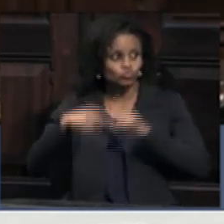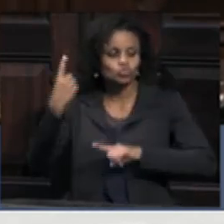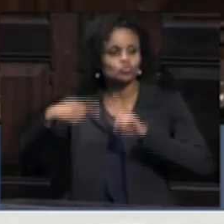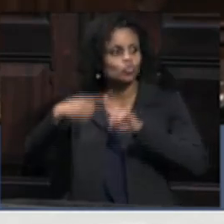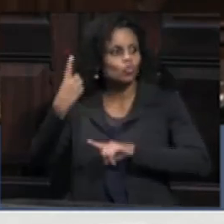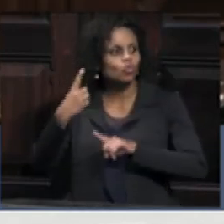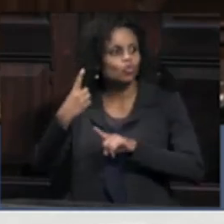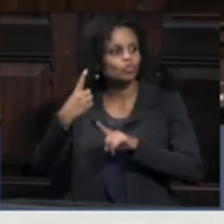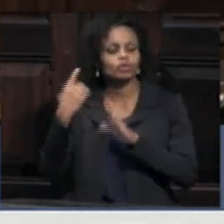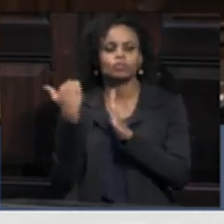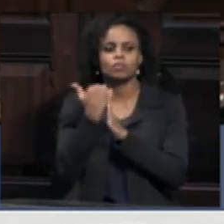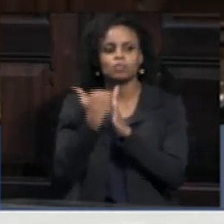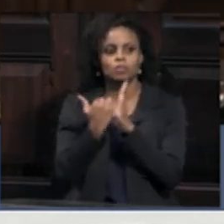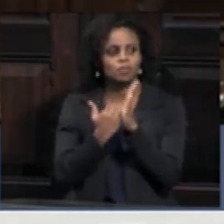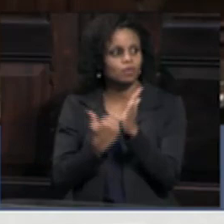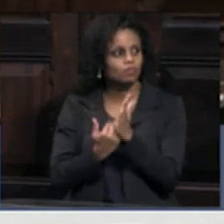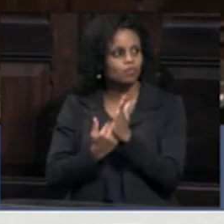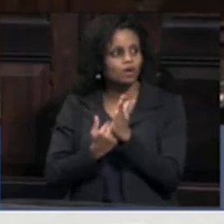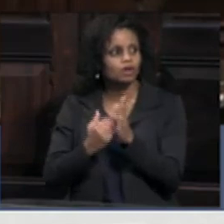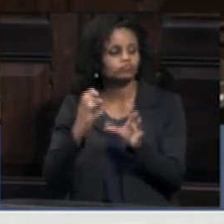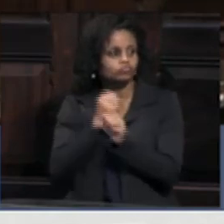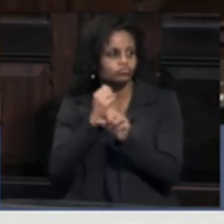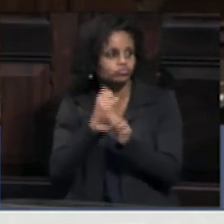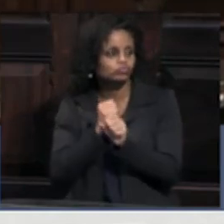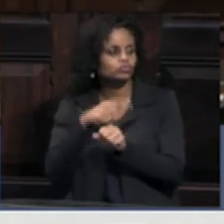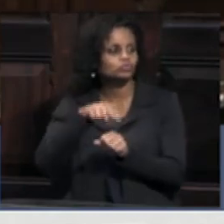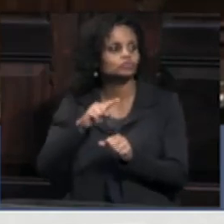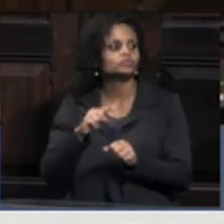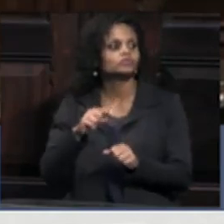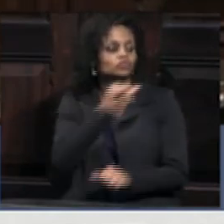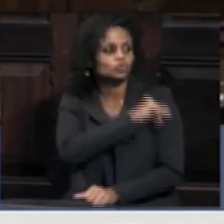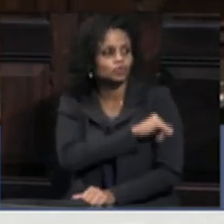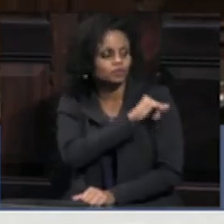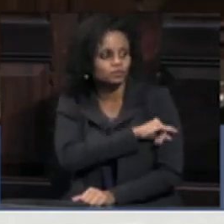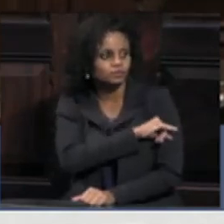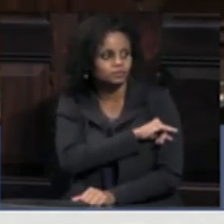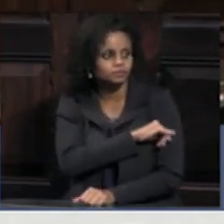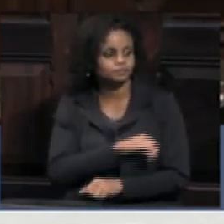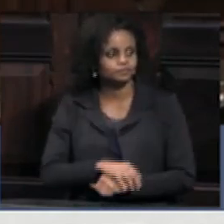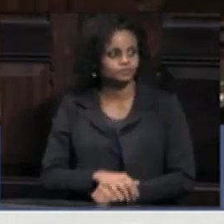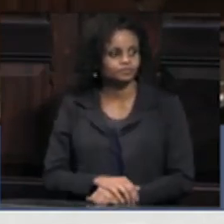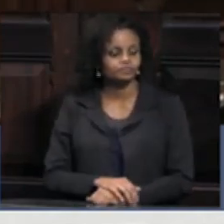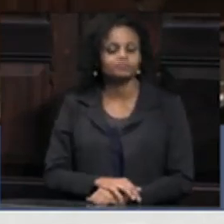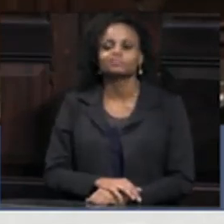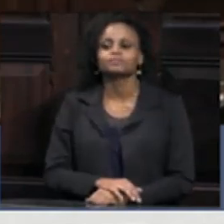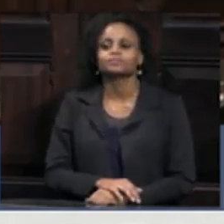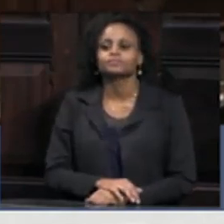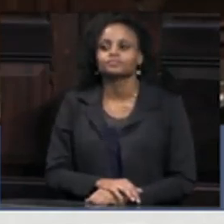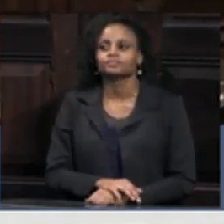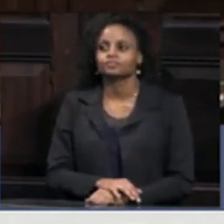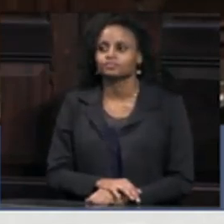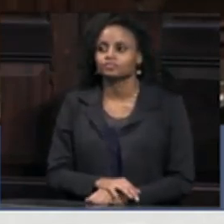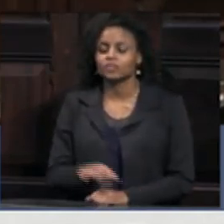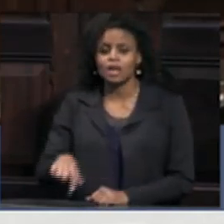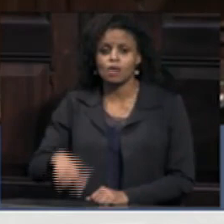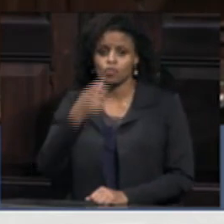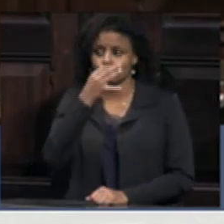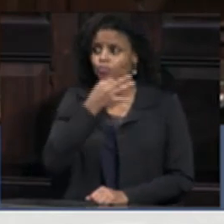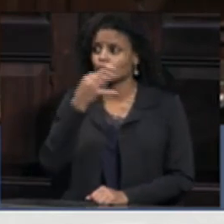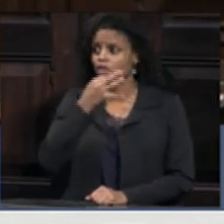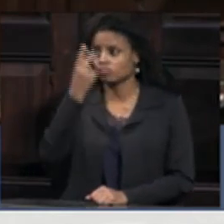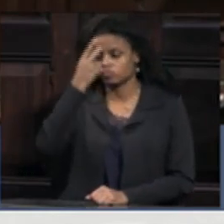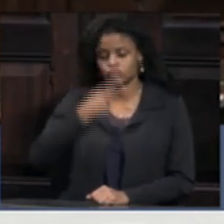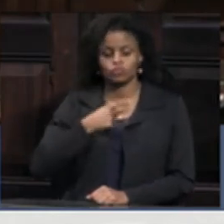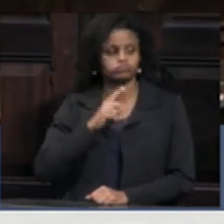fiscal celebrado pelo Rio de Janeiro com a União. Eu não quero aqui entrar na minha opinião, deputado